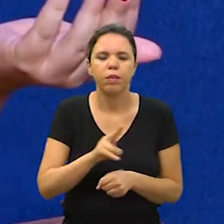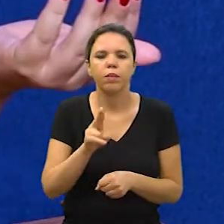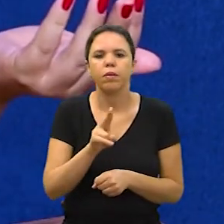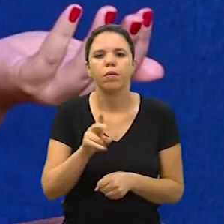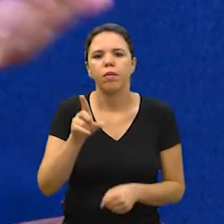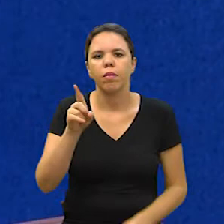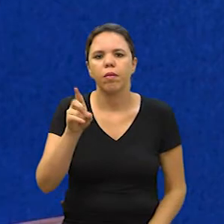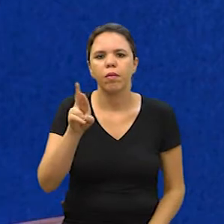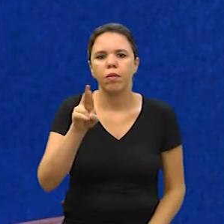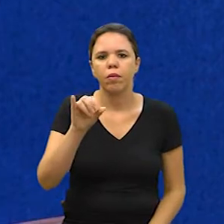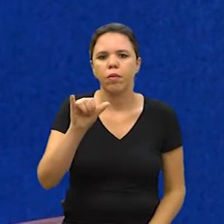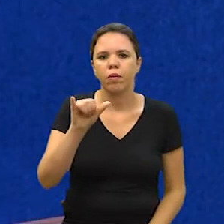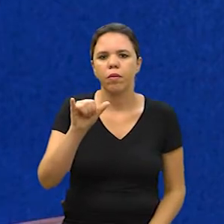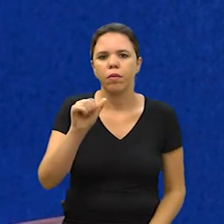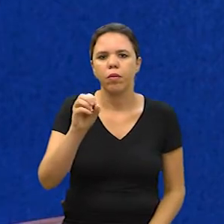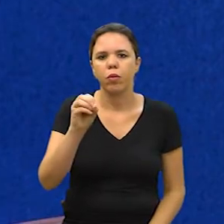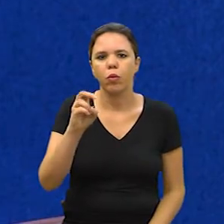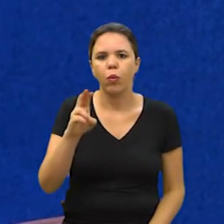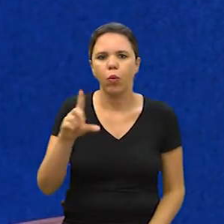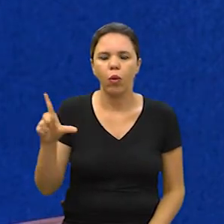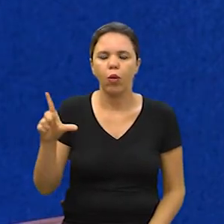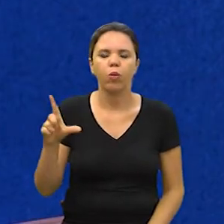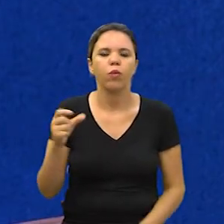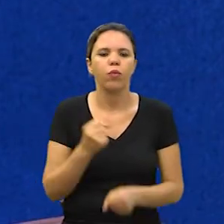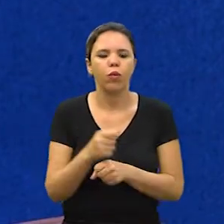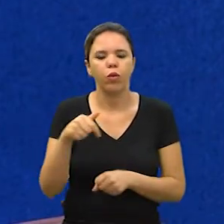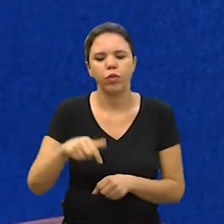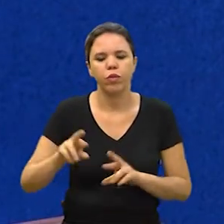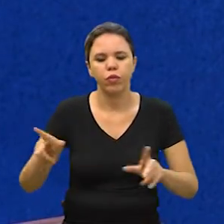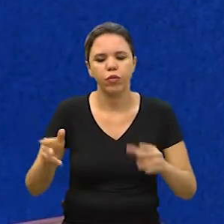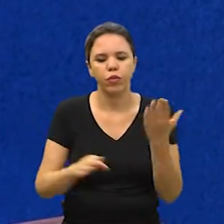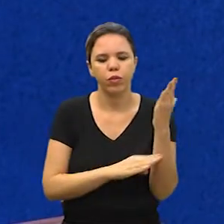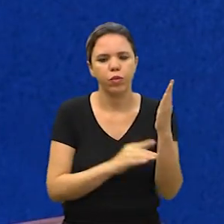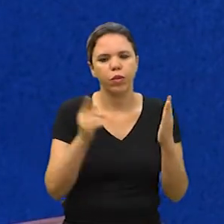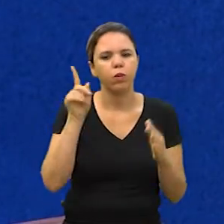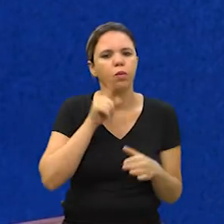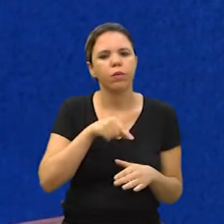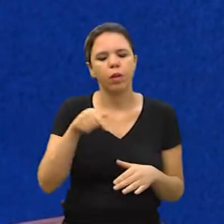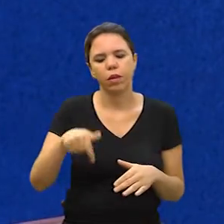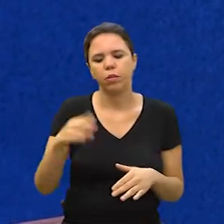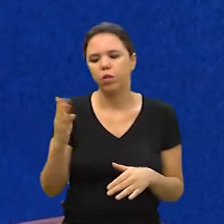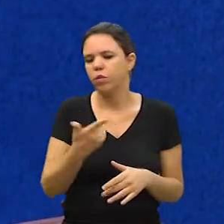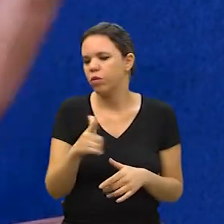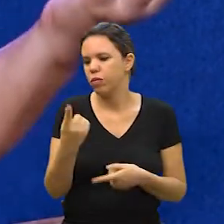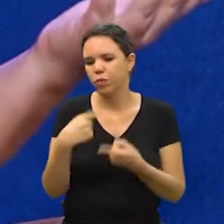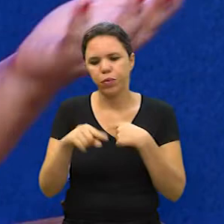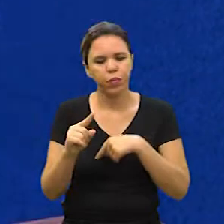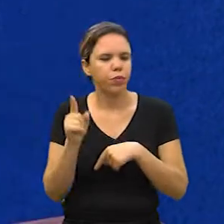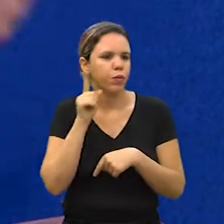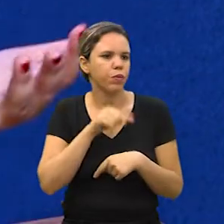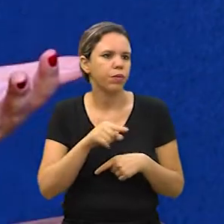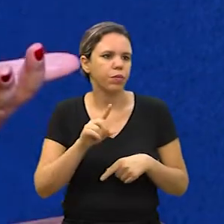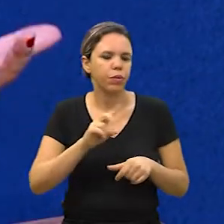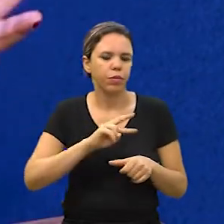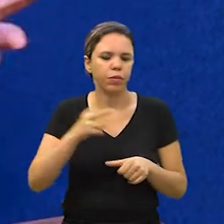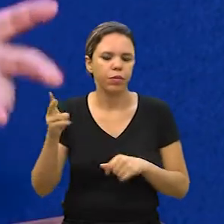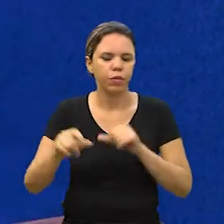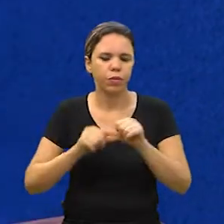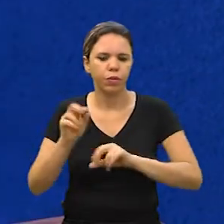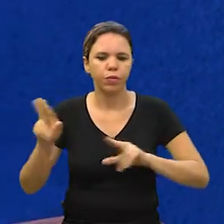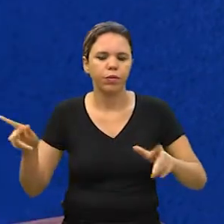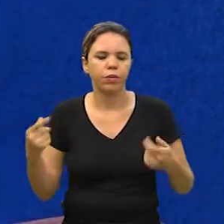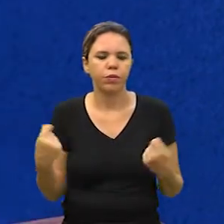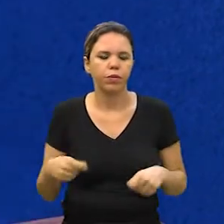drywall. Aqui, se ele for construir com drywall, com certeza ele falou que ele não vai ter o mesmo sucesso de lá e vice-versa.